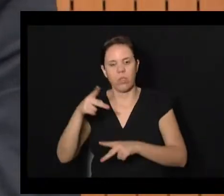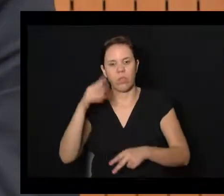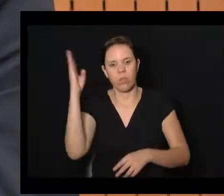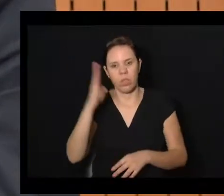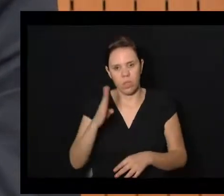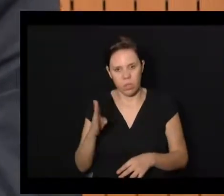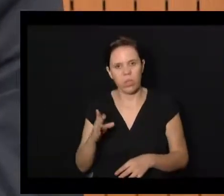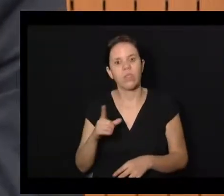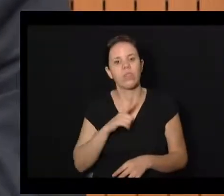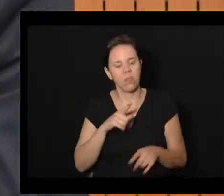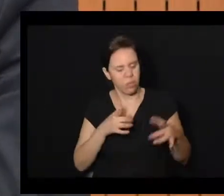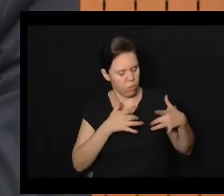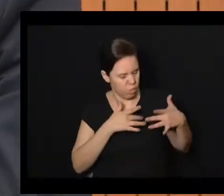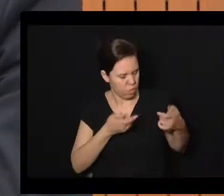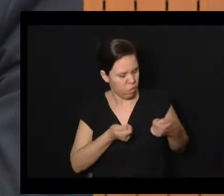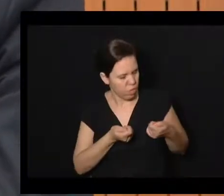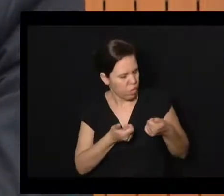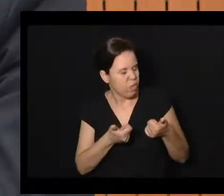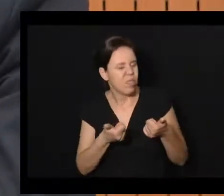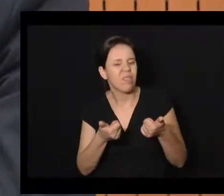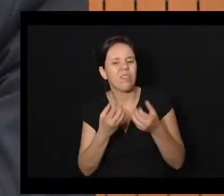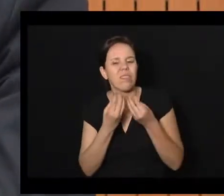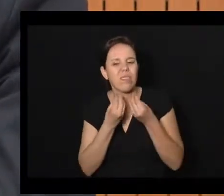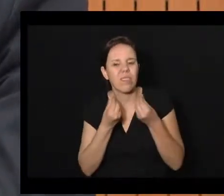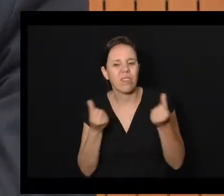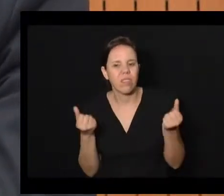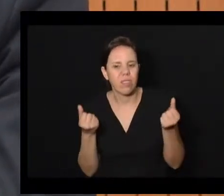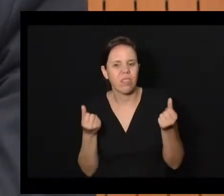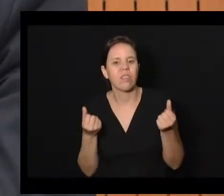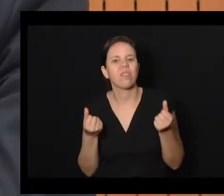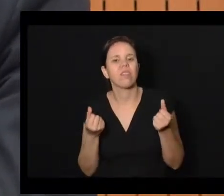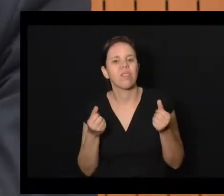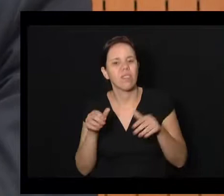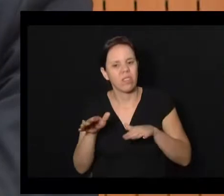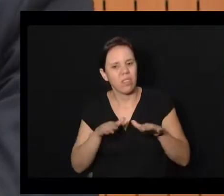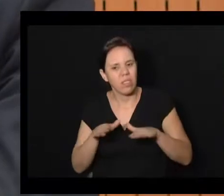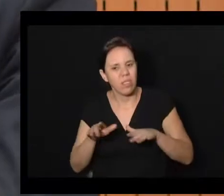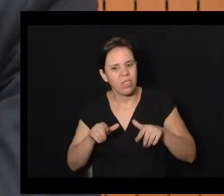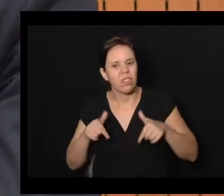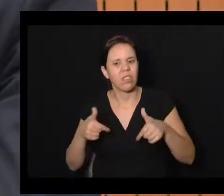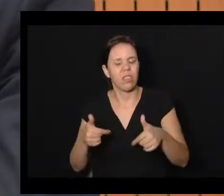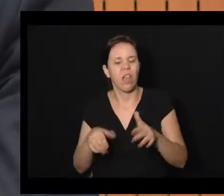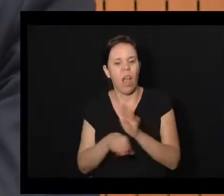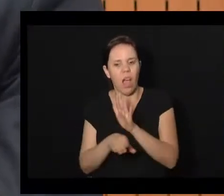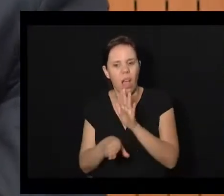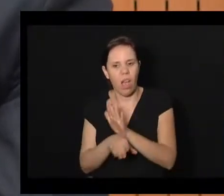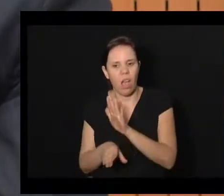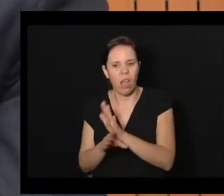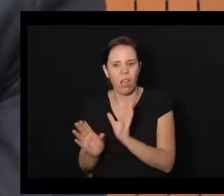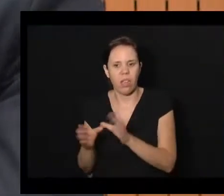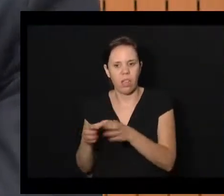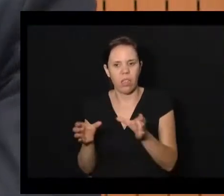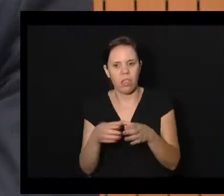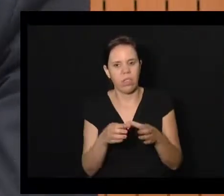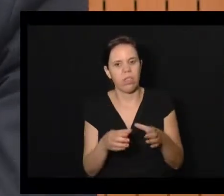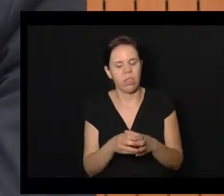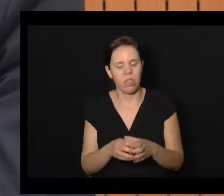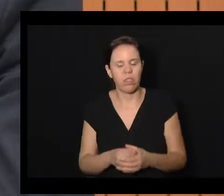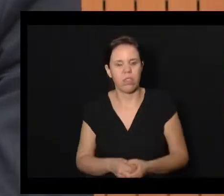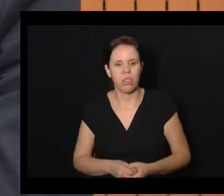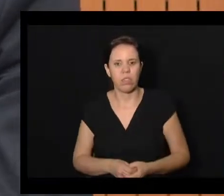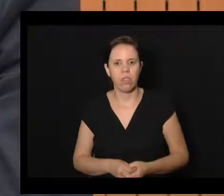sentindo mais solidária mais sensível acaba se mobilizando e conseguindo ajudar coletivamente as pessoas que enfrentam essa situação